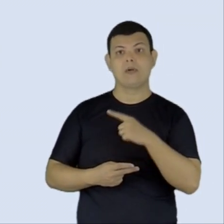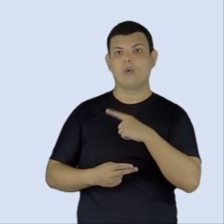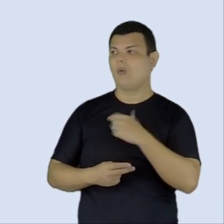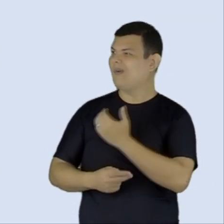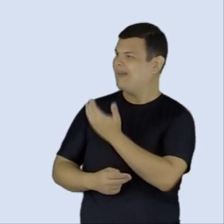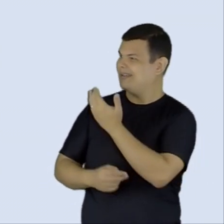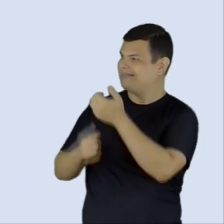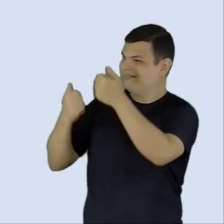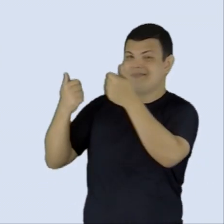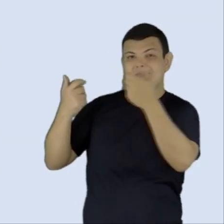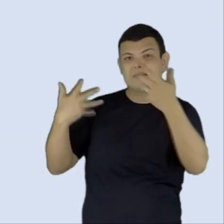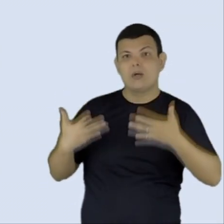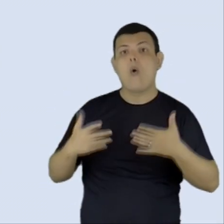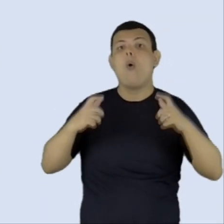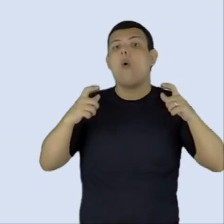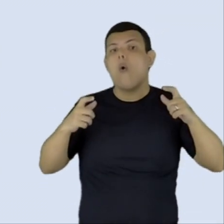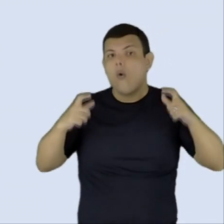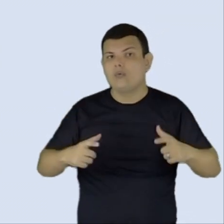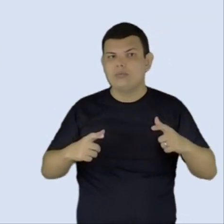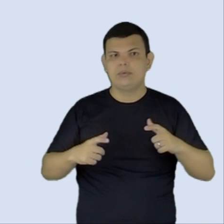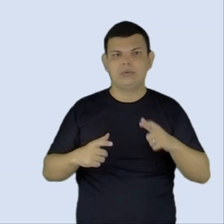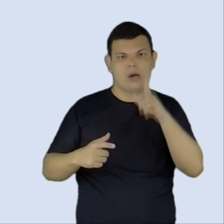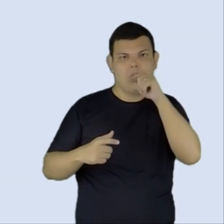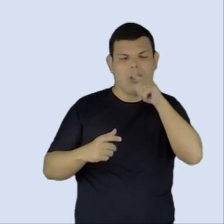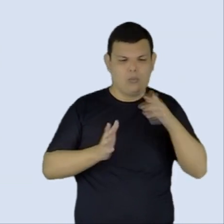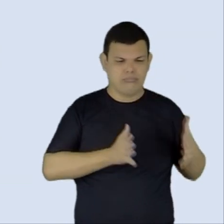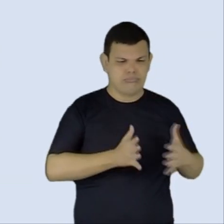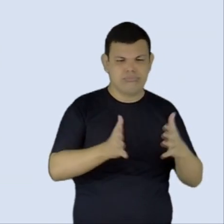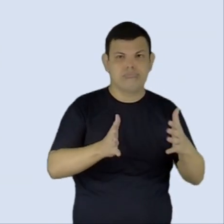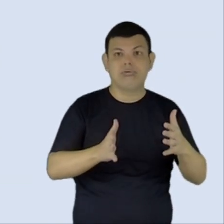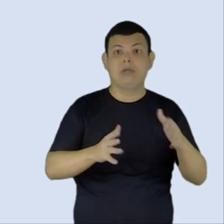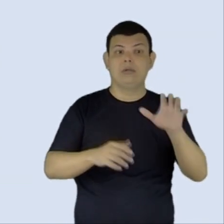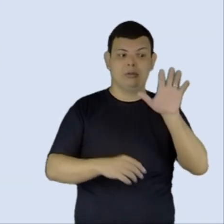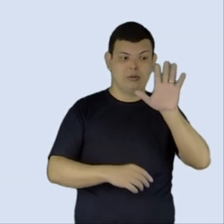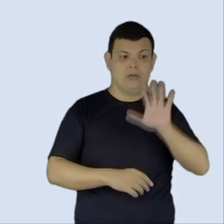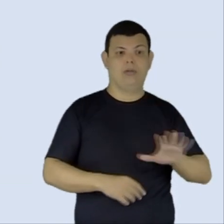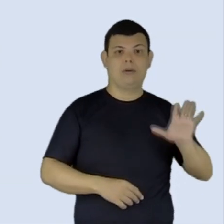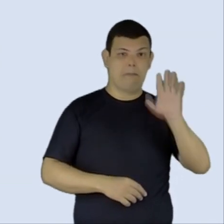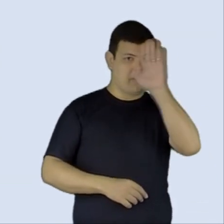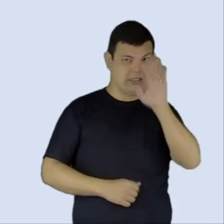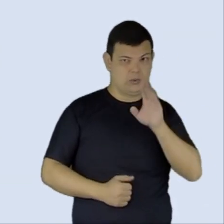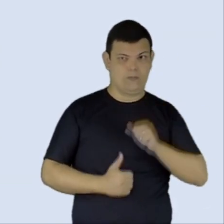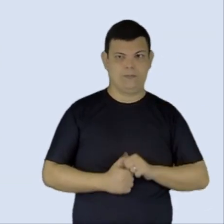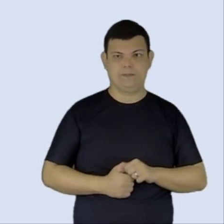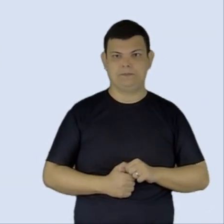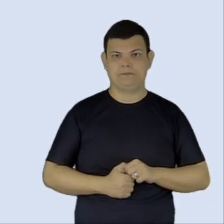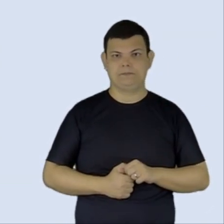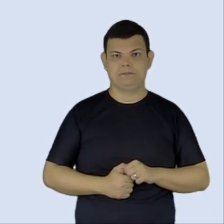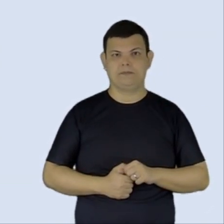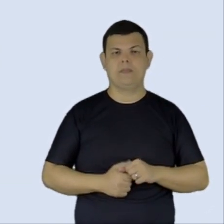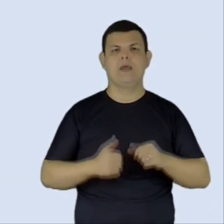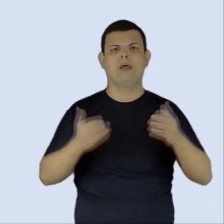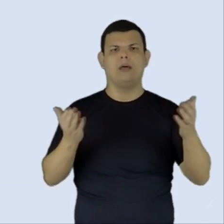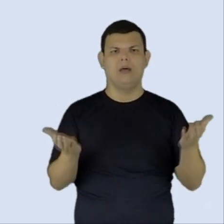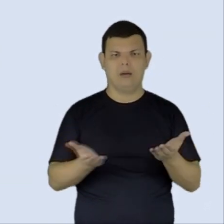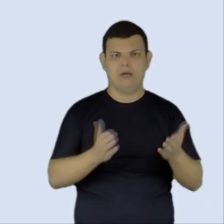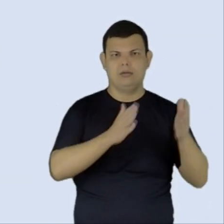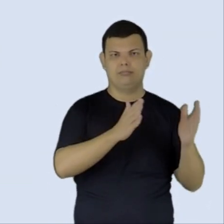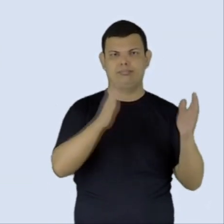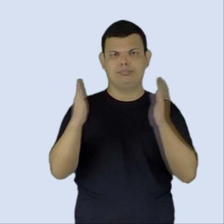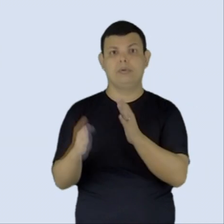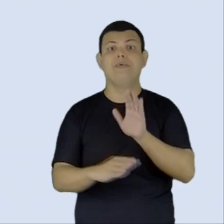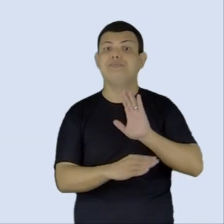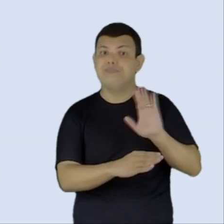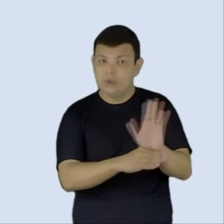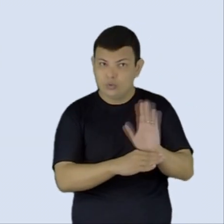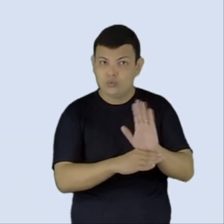legenda mostrando para vocês a localização do Rio São Francisco no Brasil. Nós vamos acompanhar agora, pessoal, um